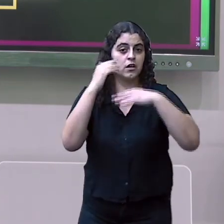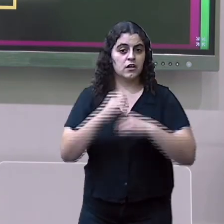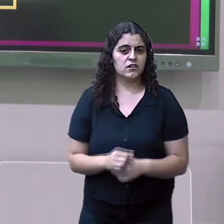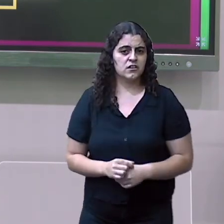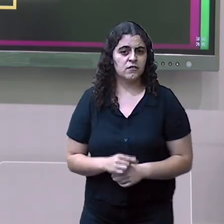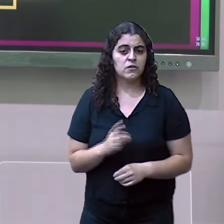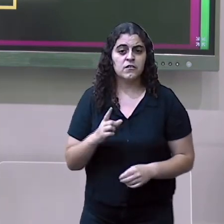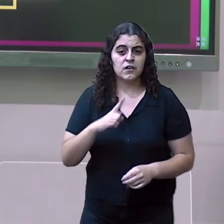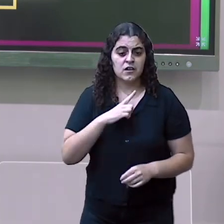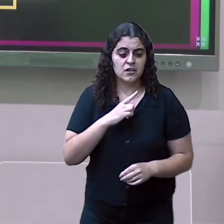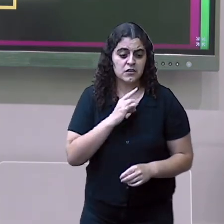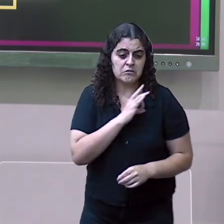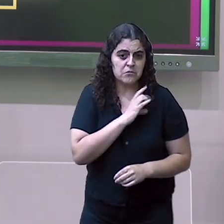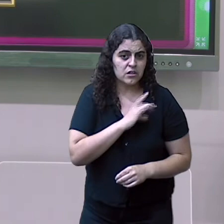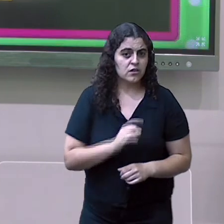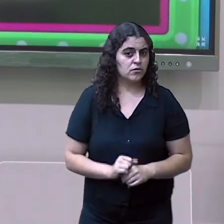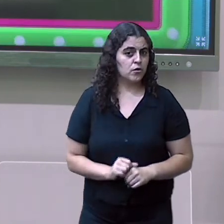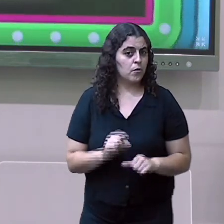É